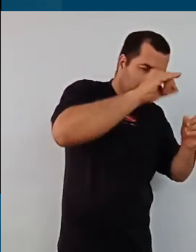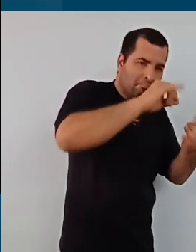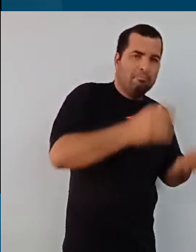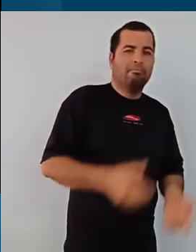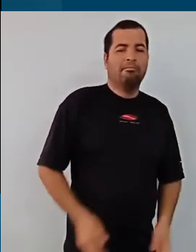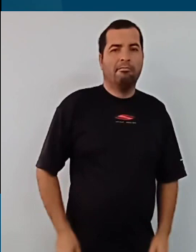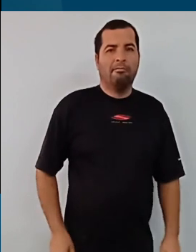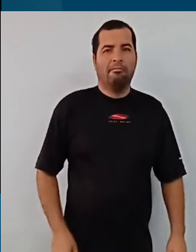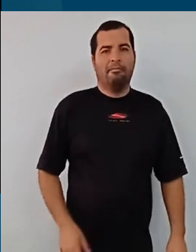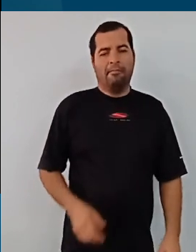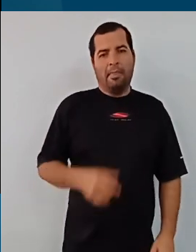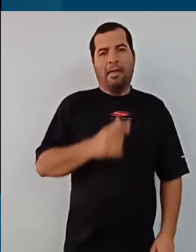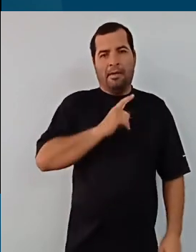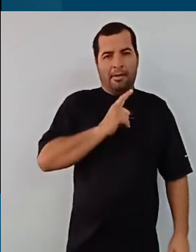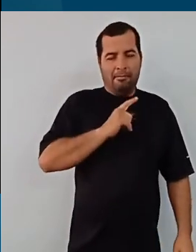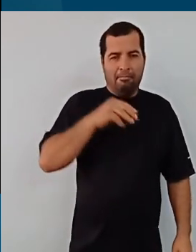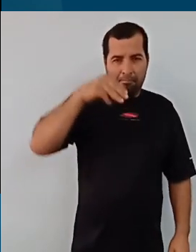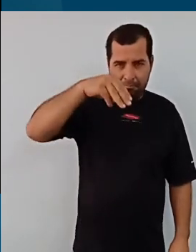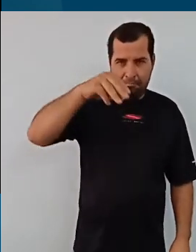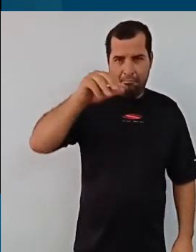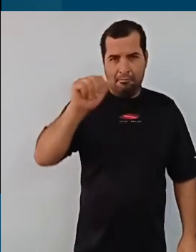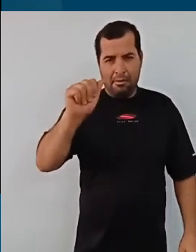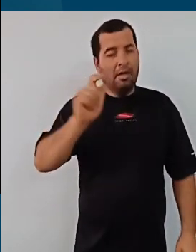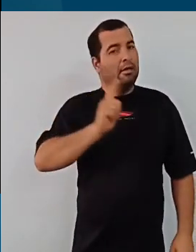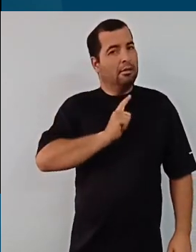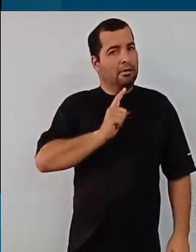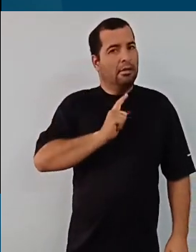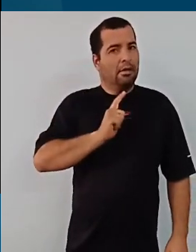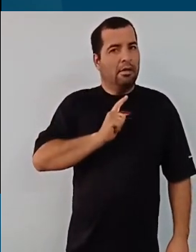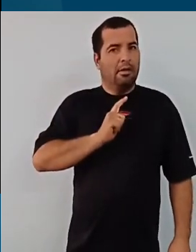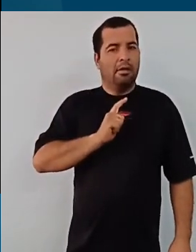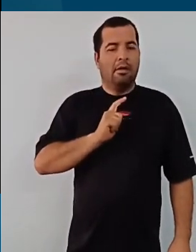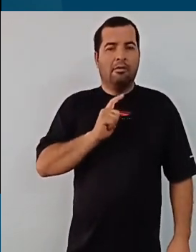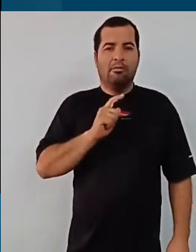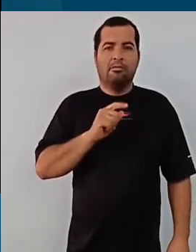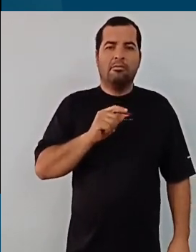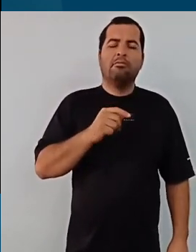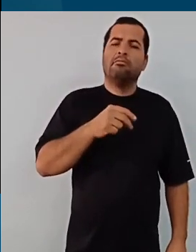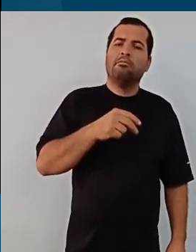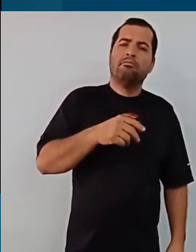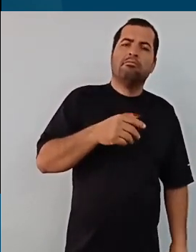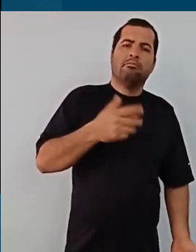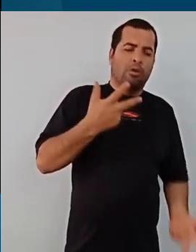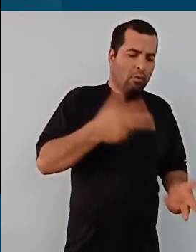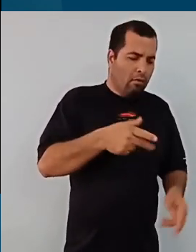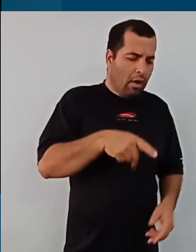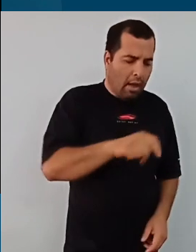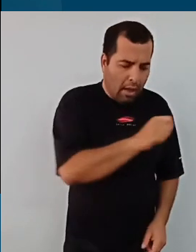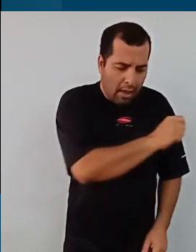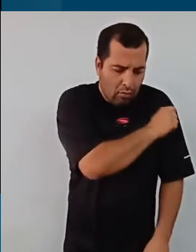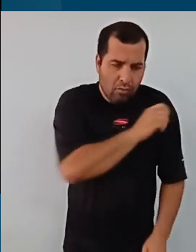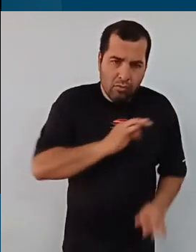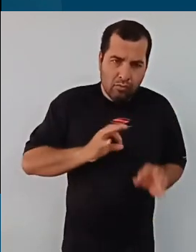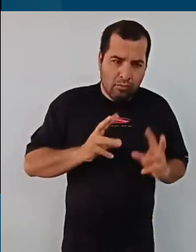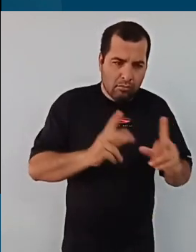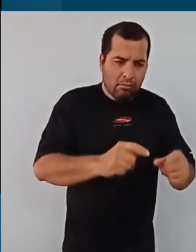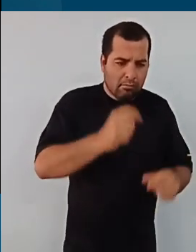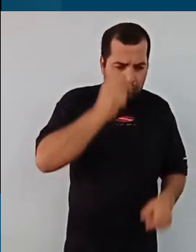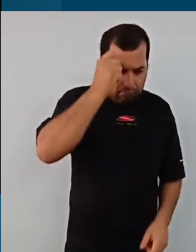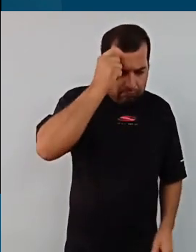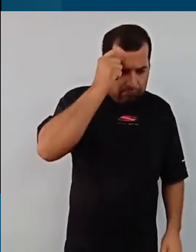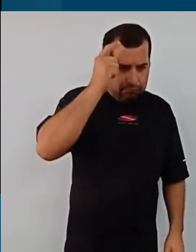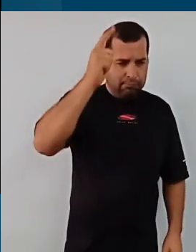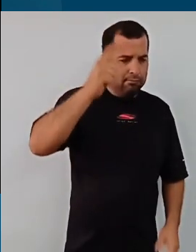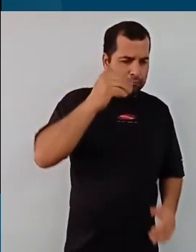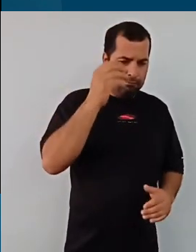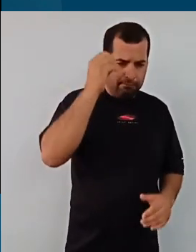cognitiva hoje, as metodologias ativas alcançam um outro nível. Como eu disse, é manter o aluno ativo cognitivamente.